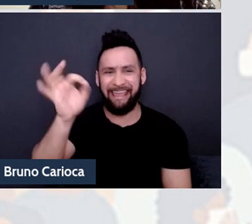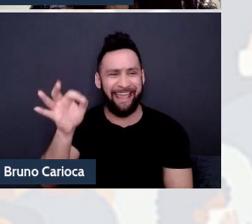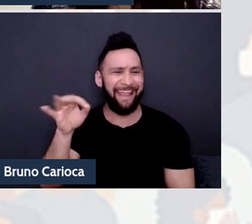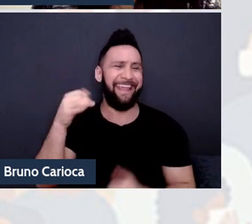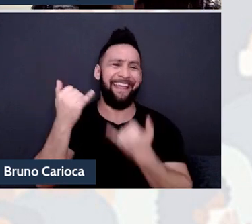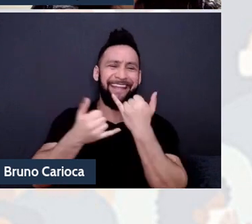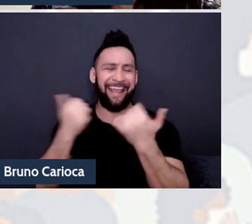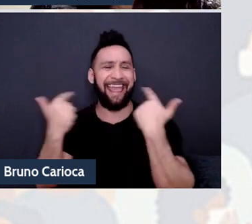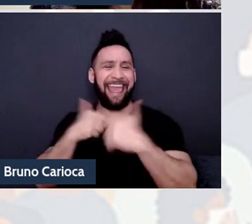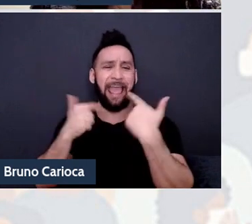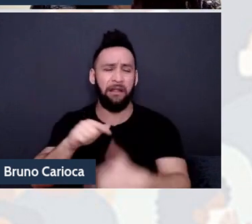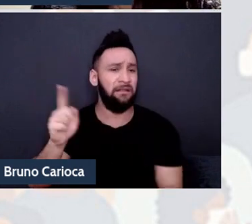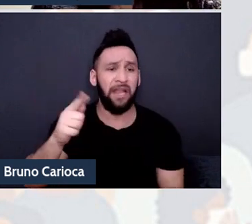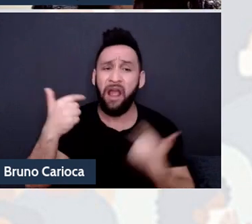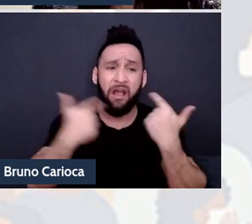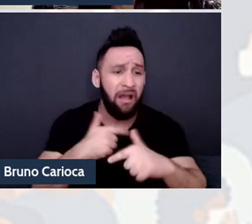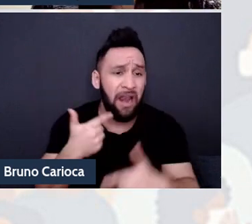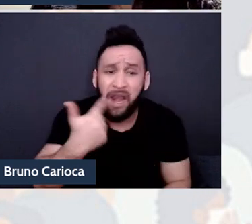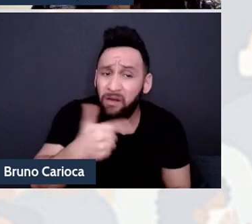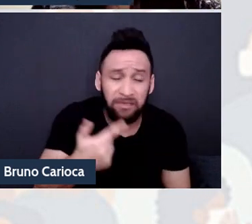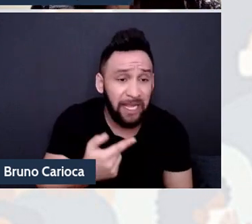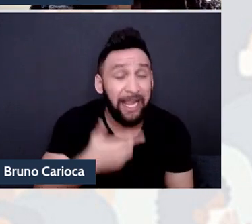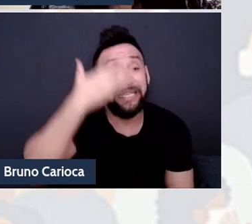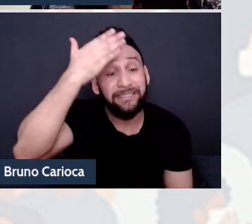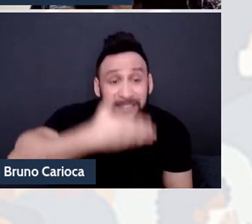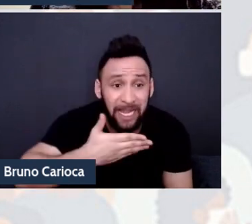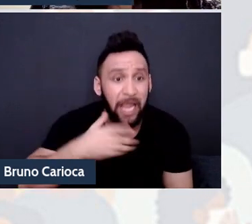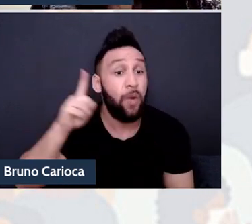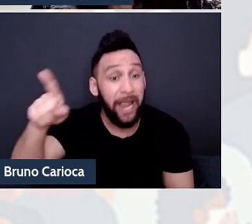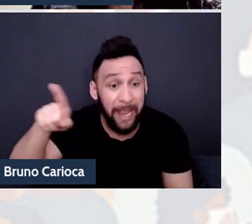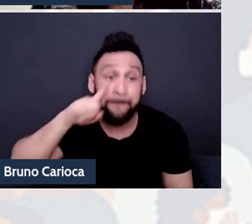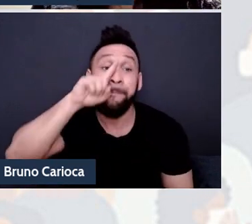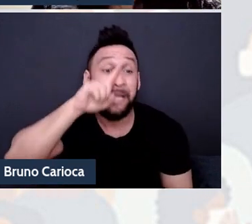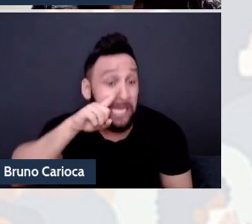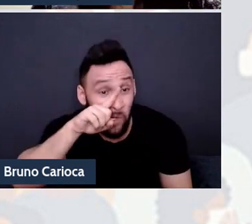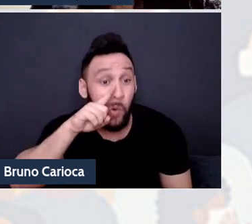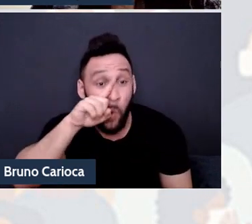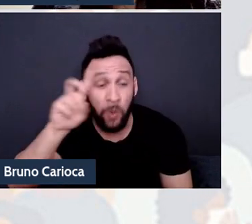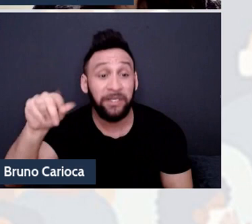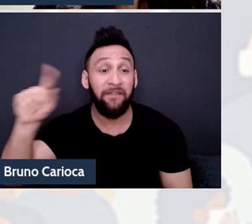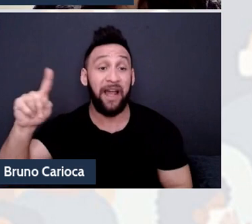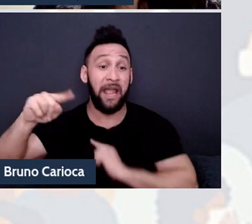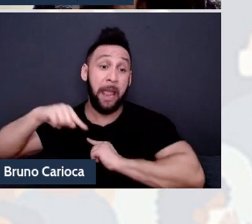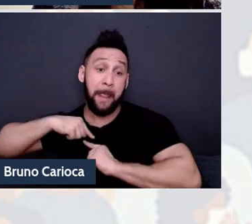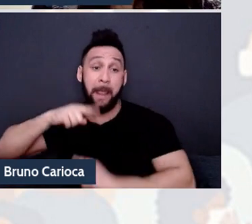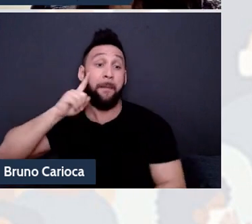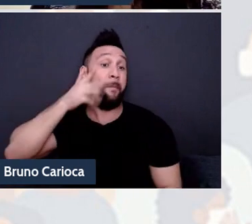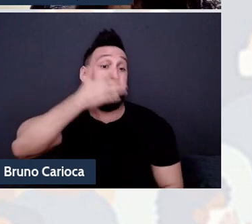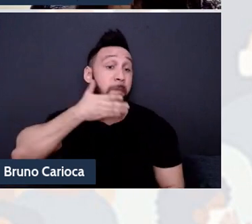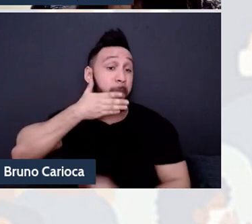permitam, né, desaprender a lógica colonial ocidental e também o foco em letramentos